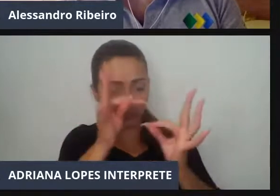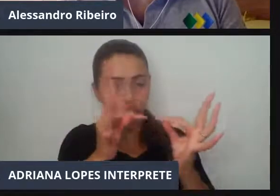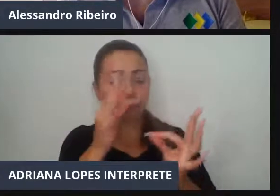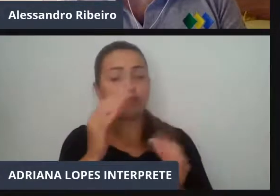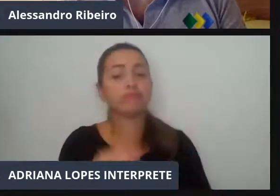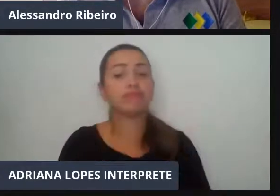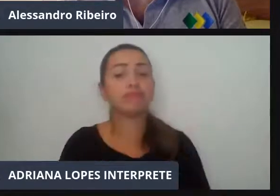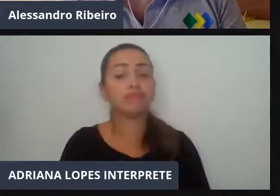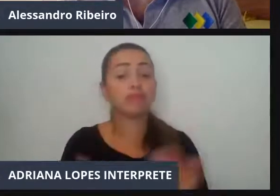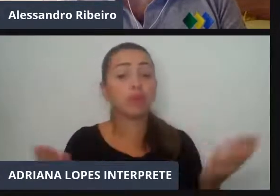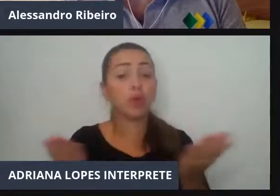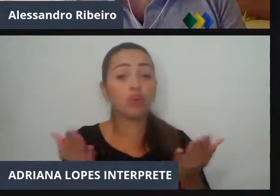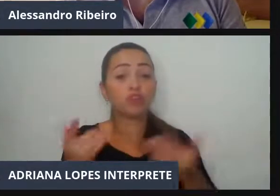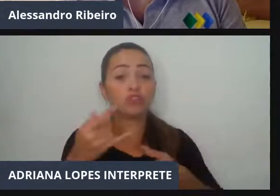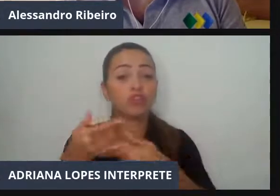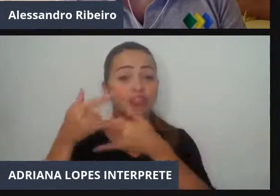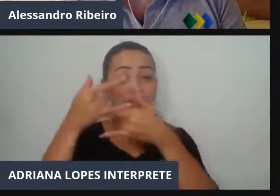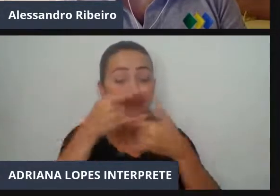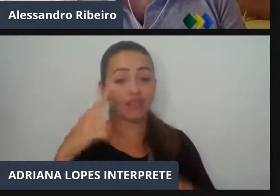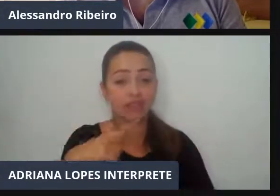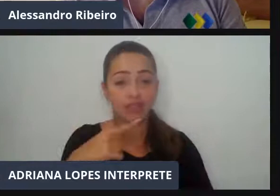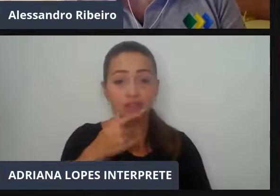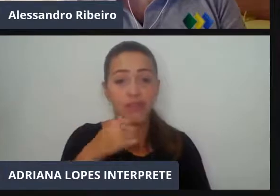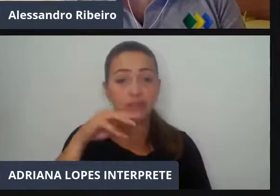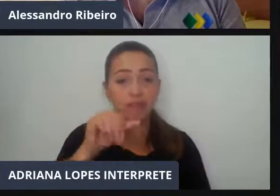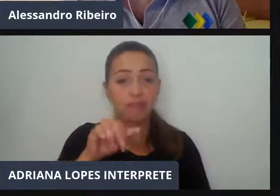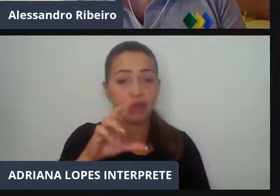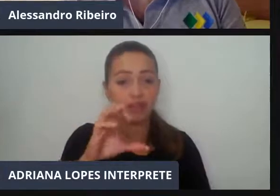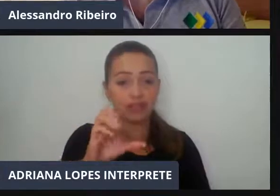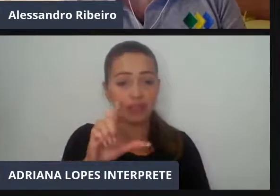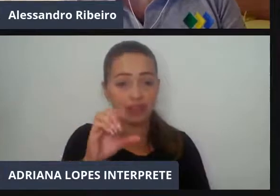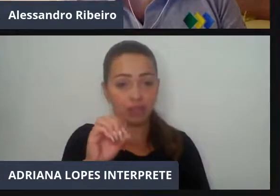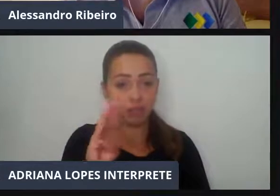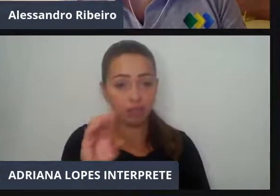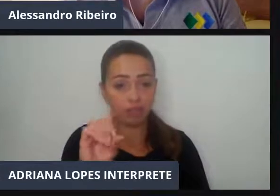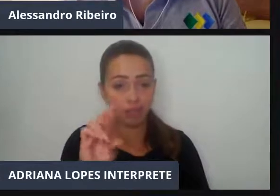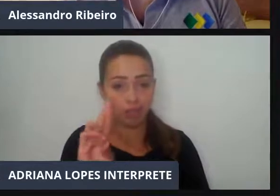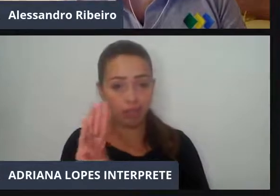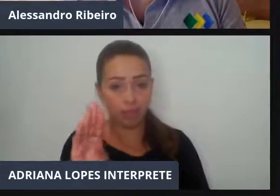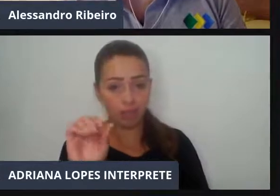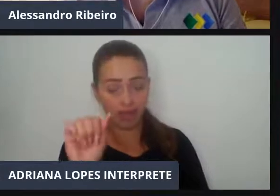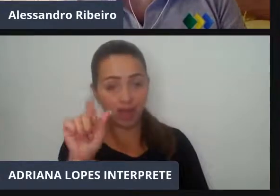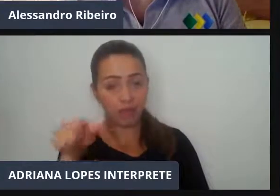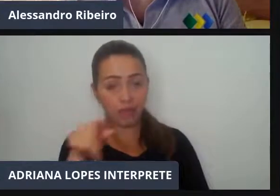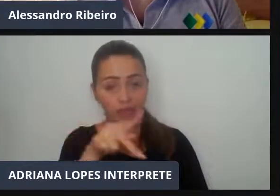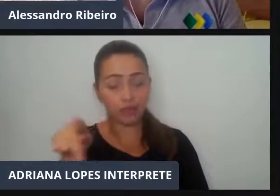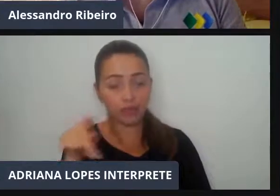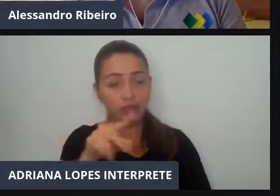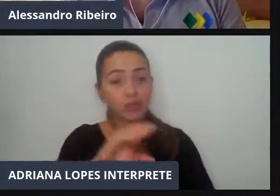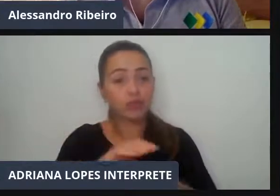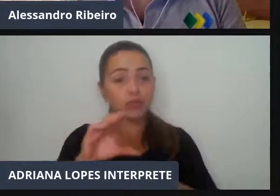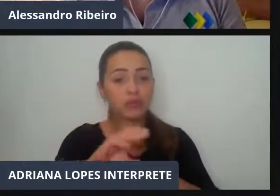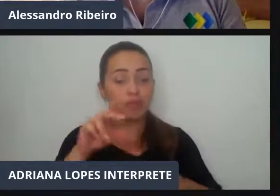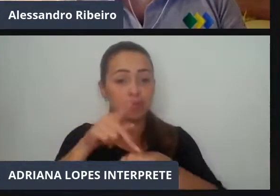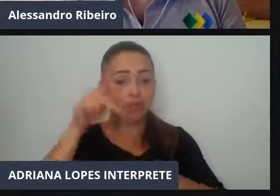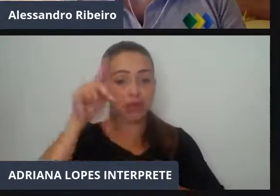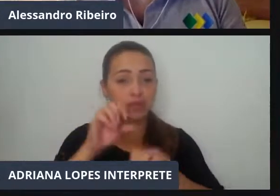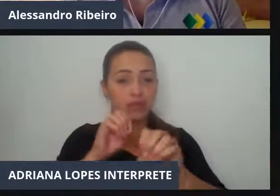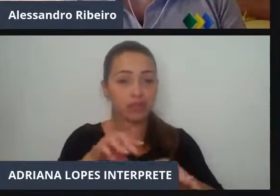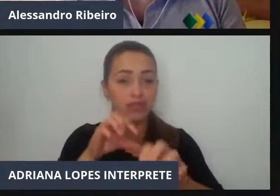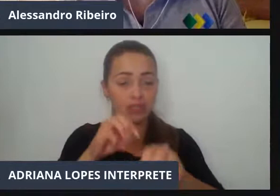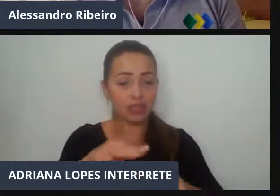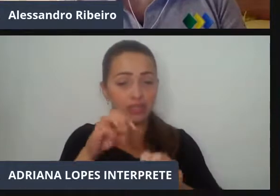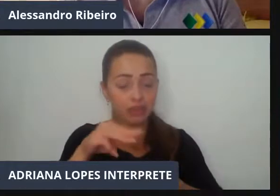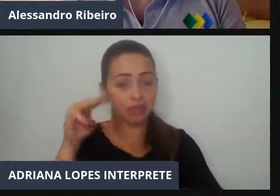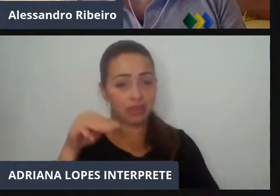na live de hoje nós temos o Marcelo de Carvalho Borba, que é professor do curso de pós-graduação em Educação Matemática da UNESP,